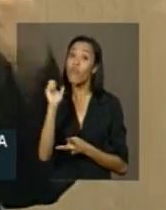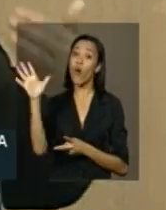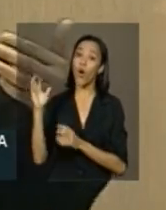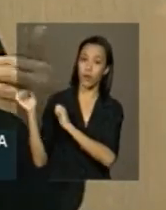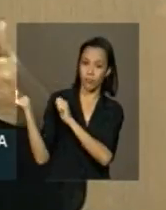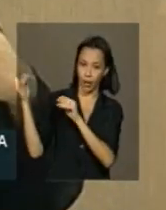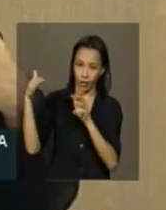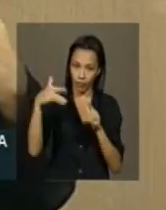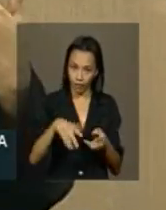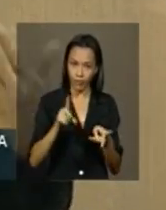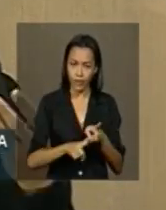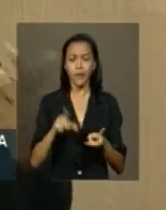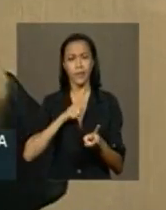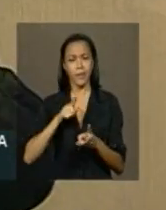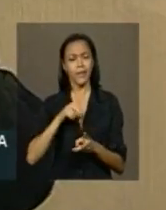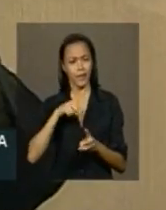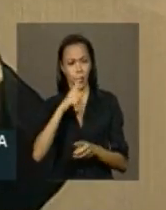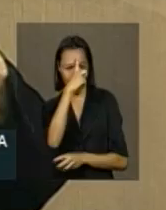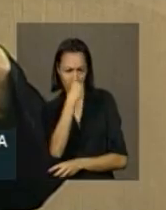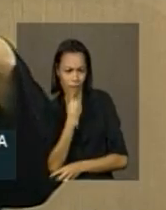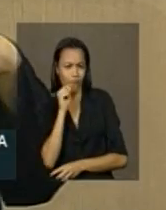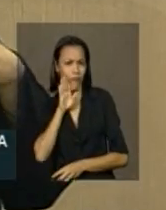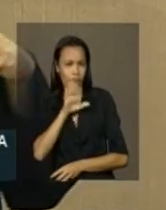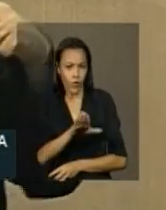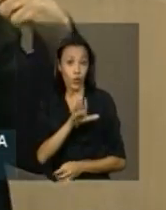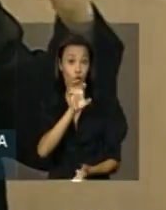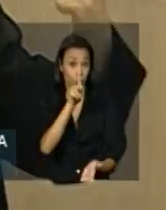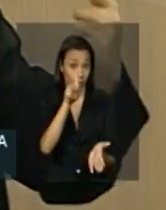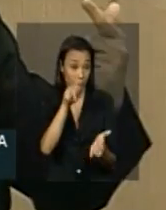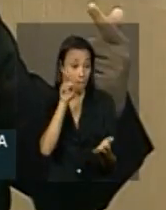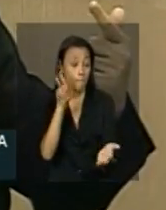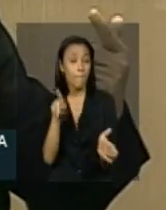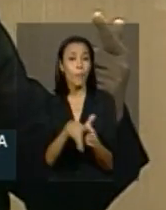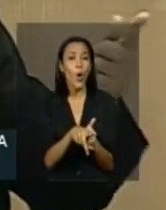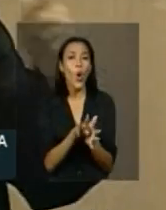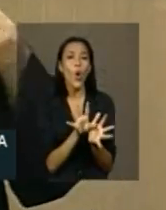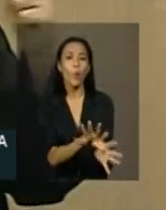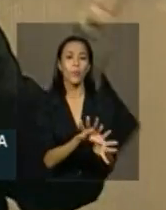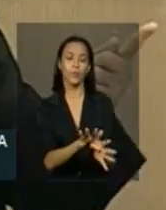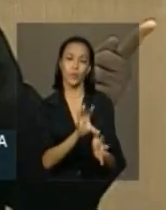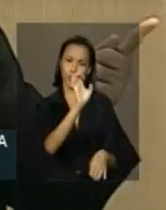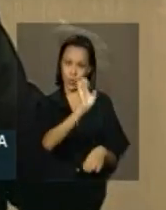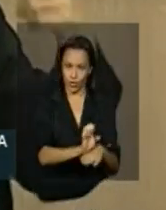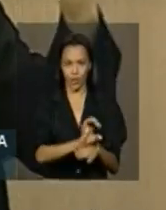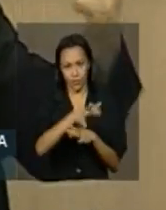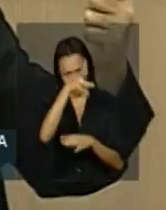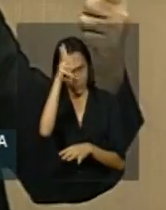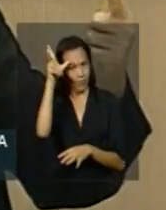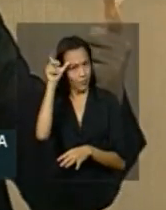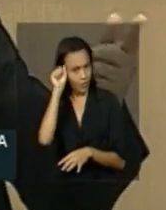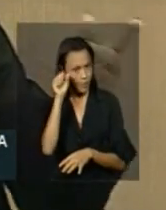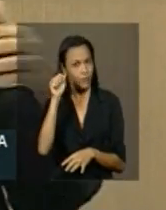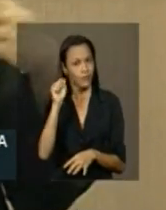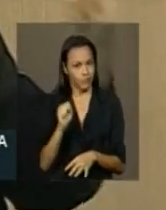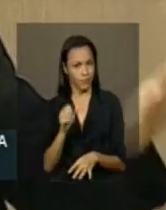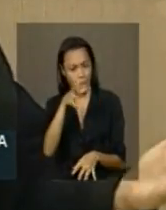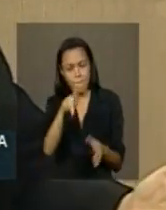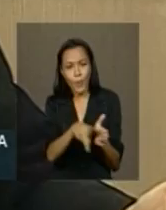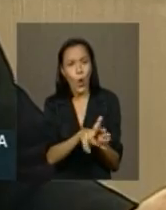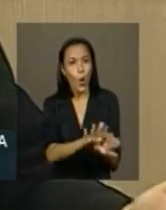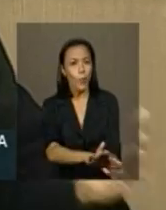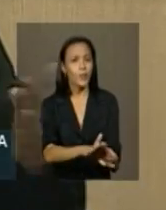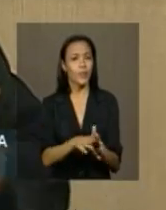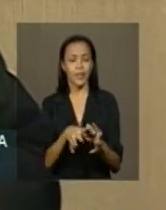tem um perfil de que no Estado do Mato Grosso você vai ter mais possibilidade de desmatamento porque você mistura legal legalmente falando Você